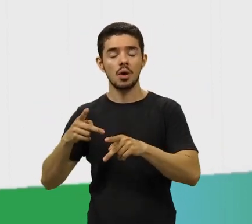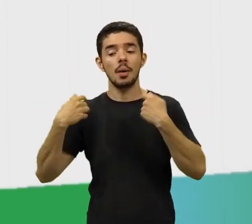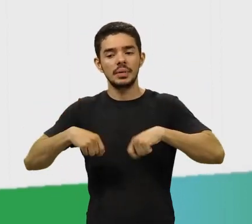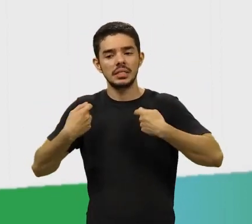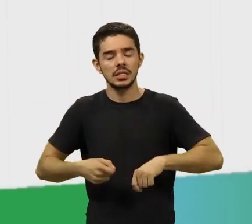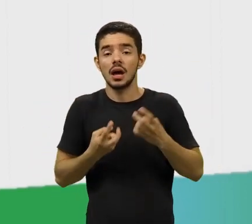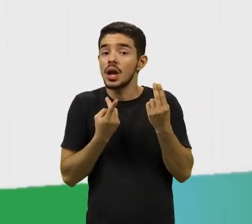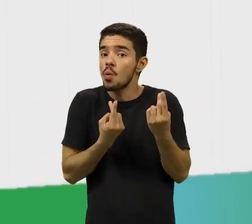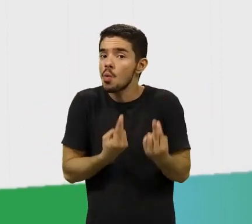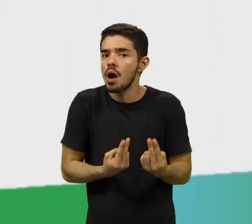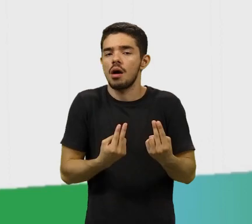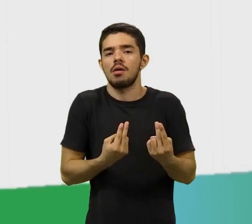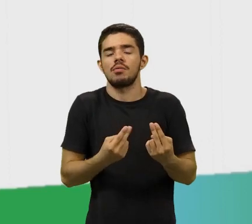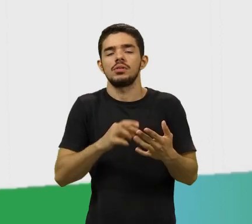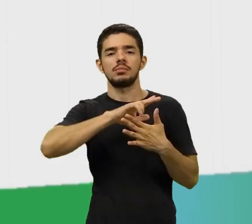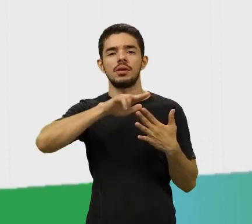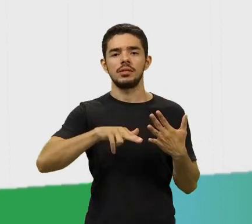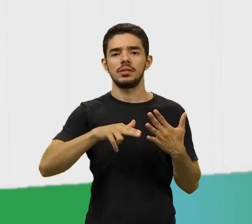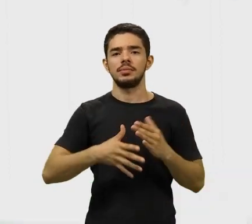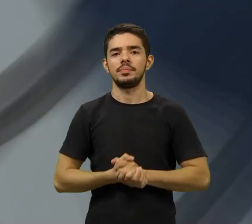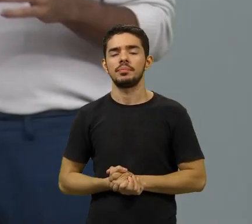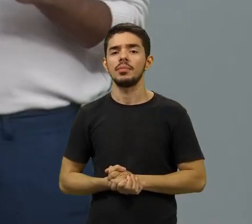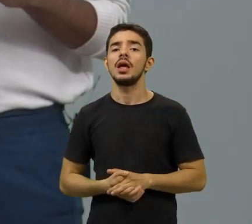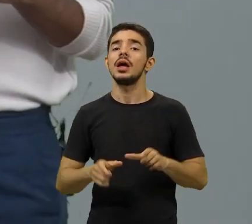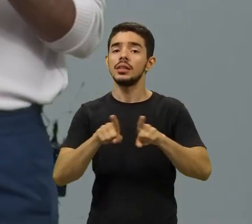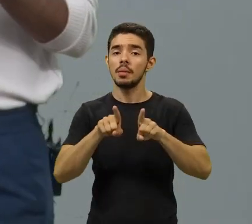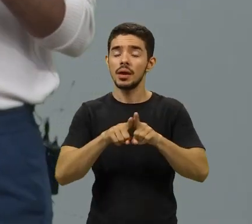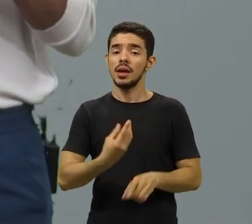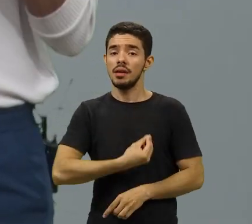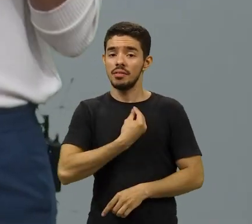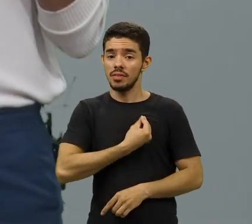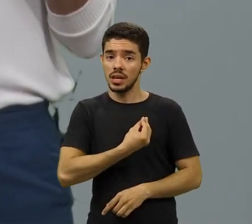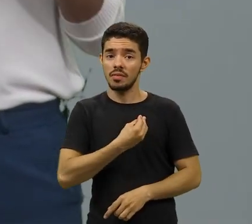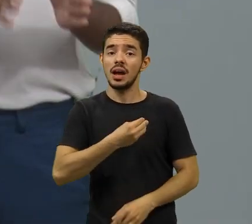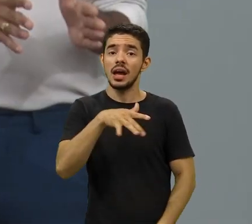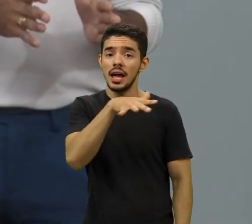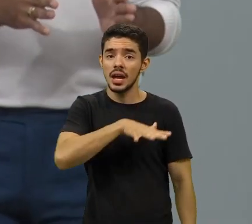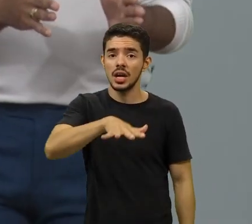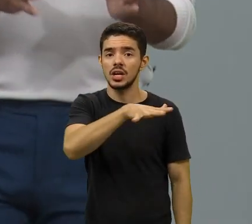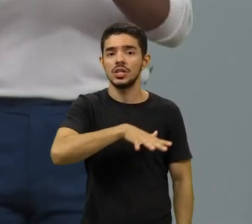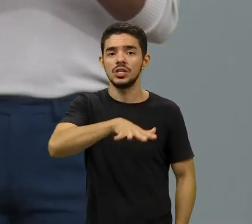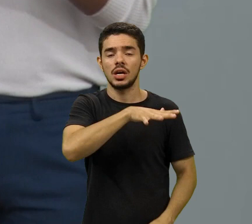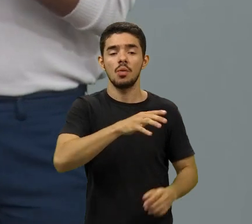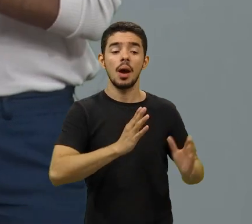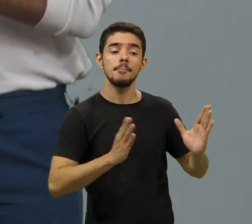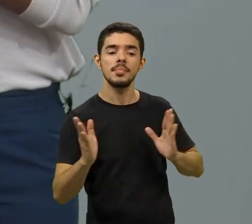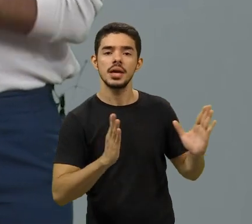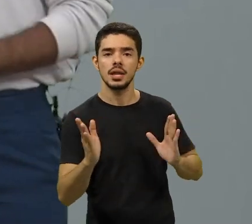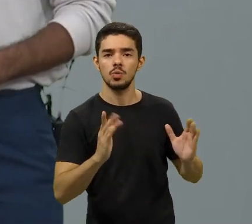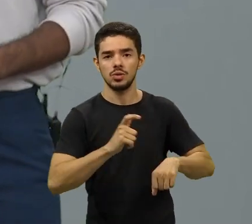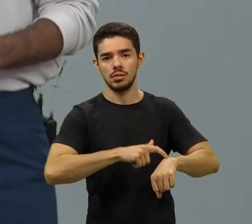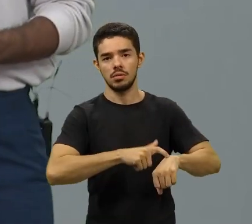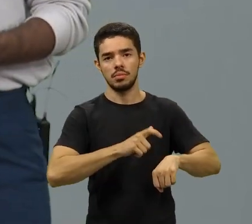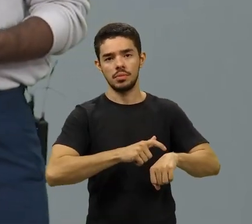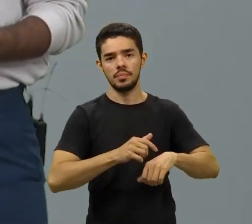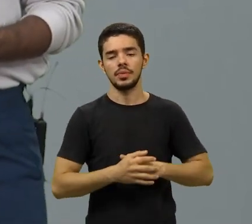da mesma espécie. E não só isso, que eles vivam também em uma determinada região em um certo período